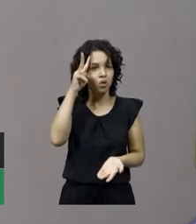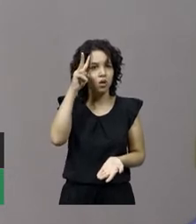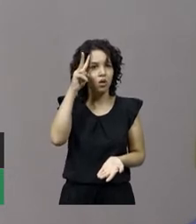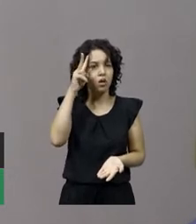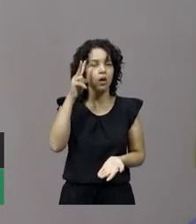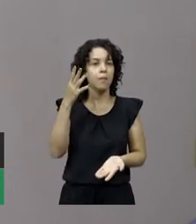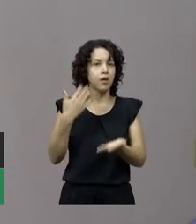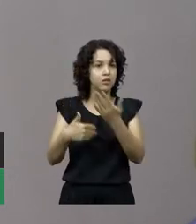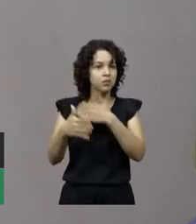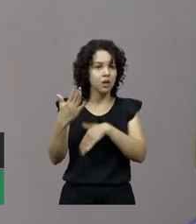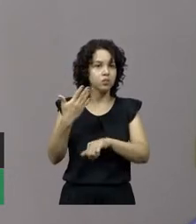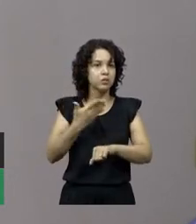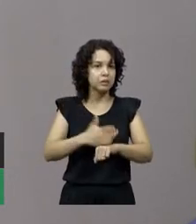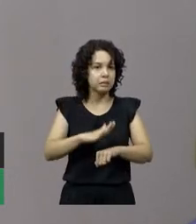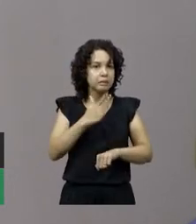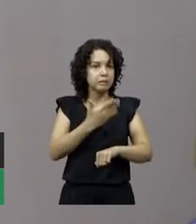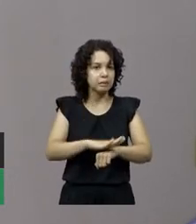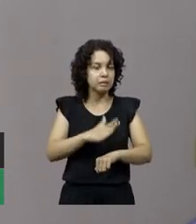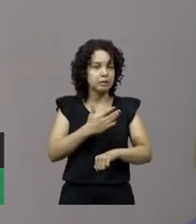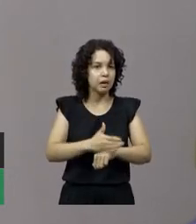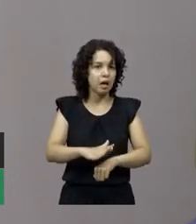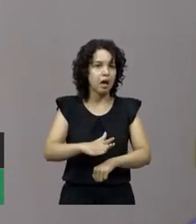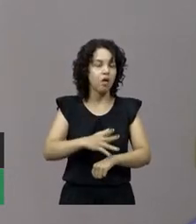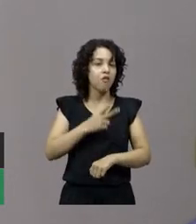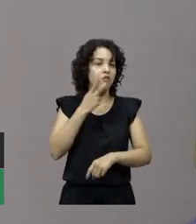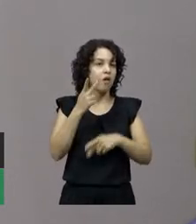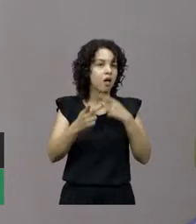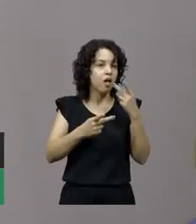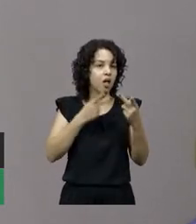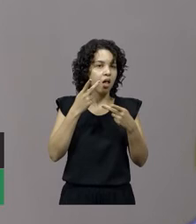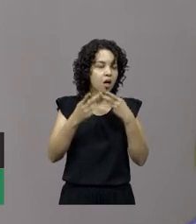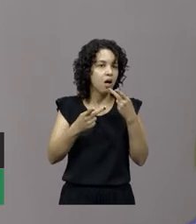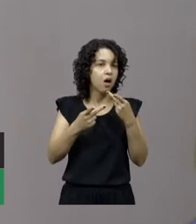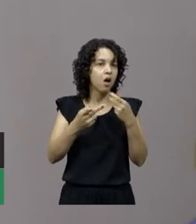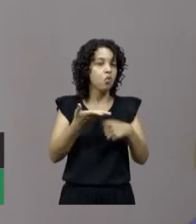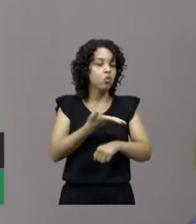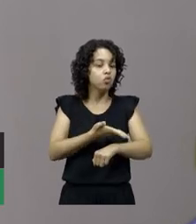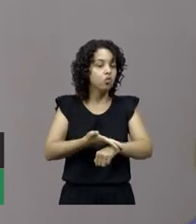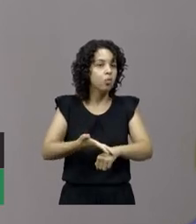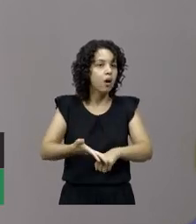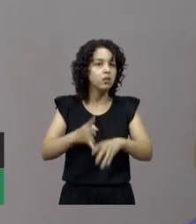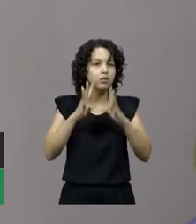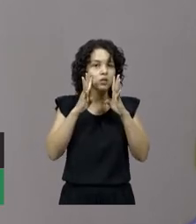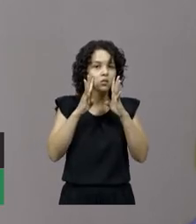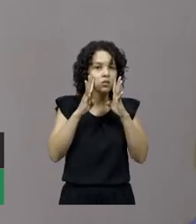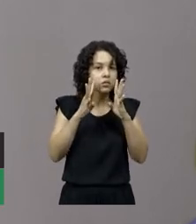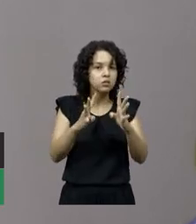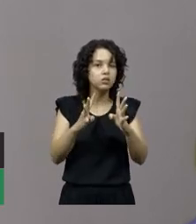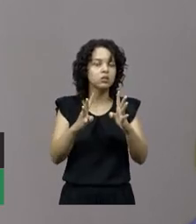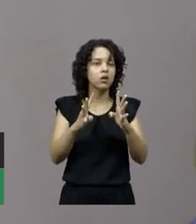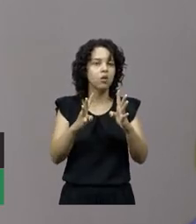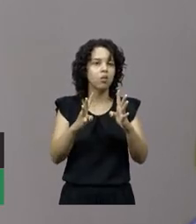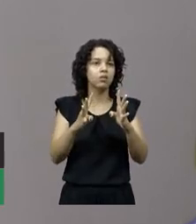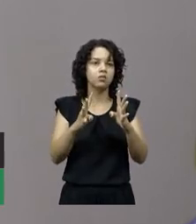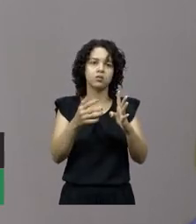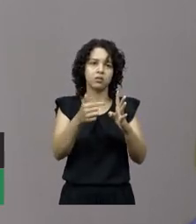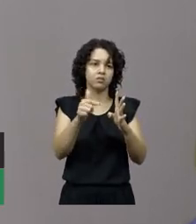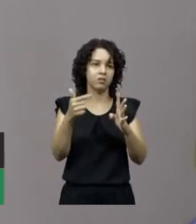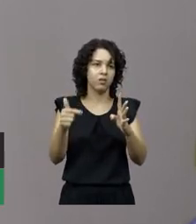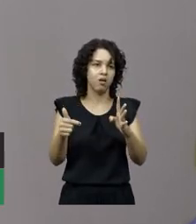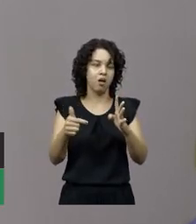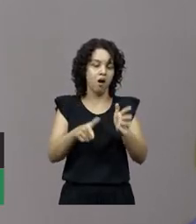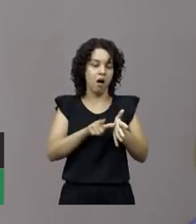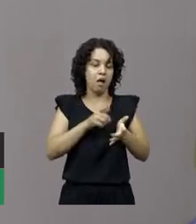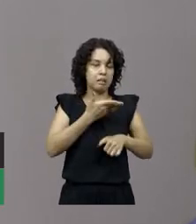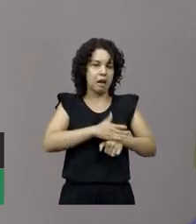treinado para falar não está acostumado a ouvir. Quem foi treinado para falar, não está